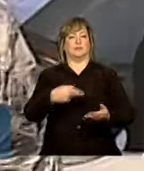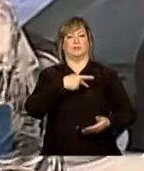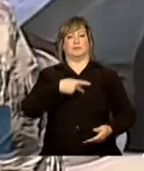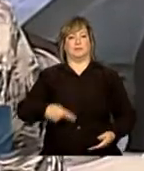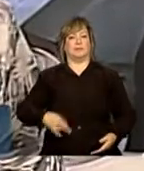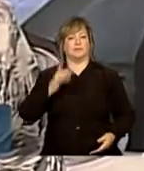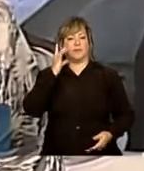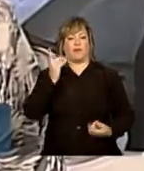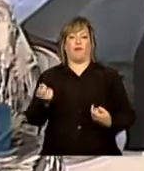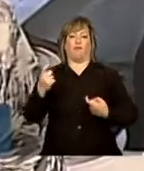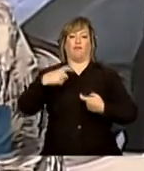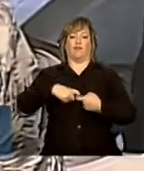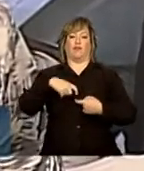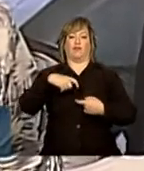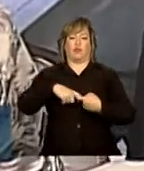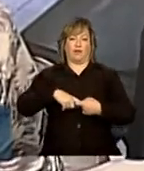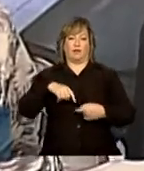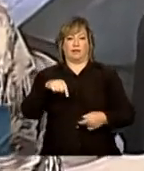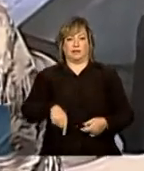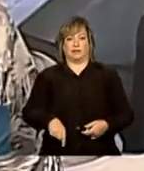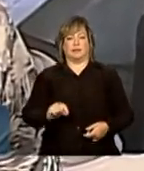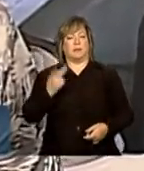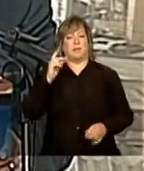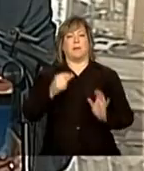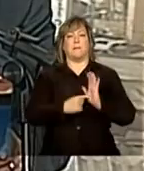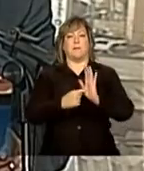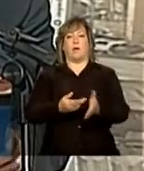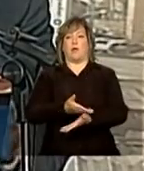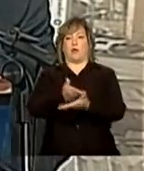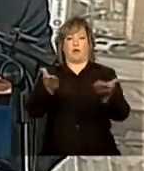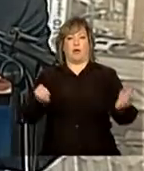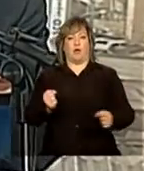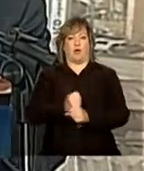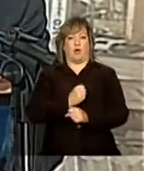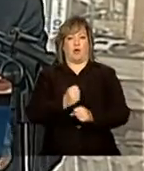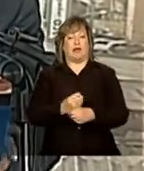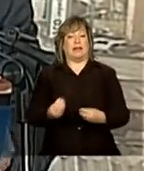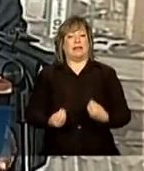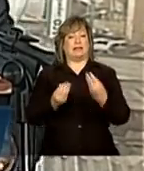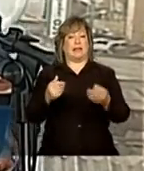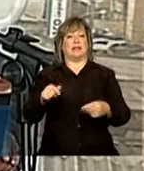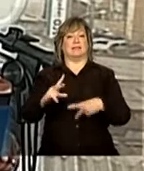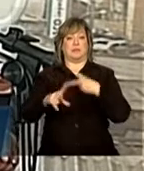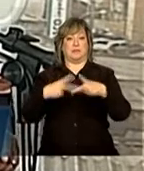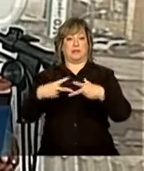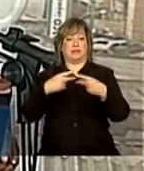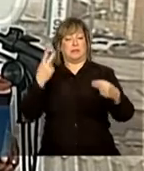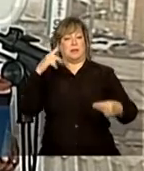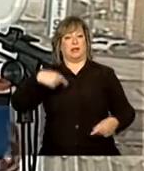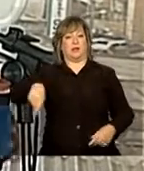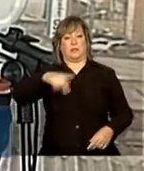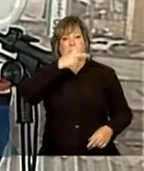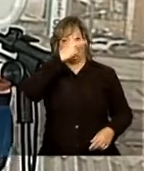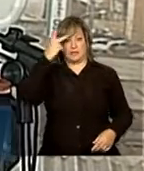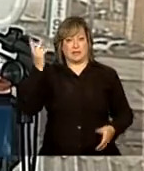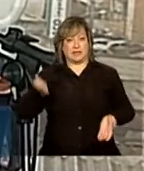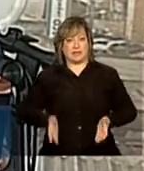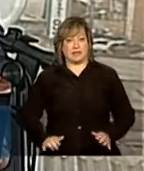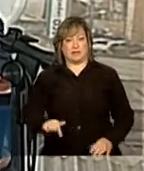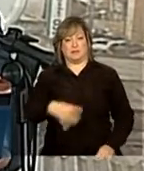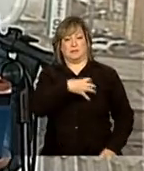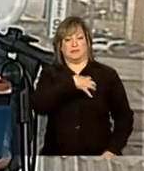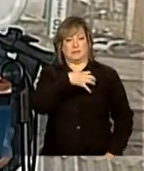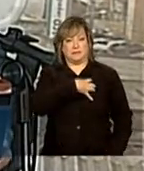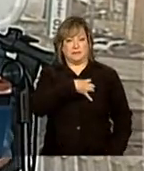volta para apresentar esta obra, dar este presente aos baianos, um presente, acima de tudo,